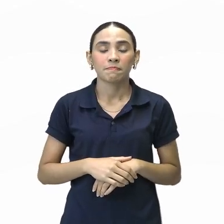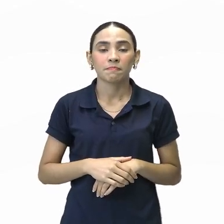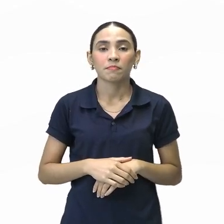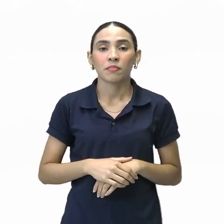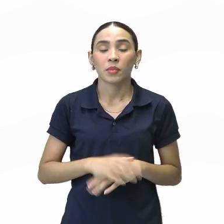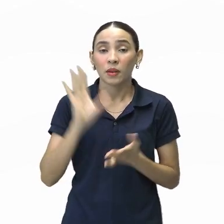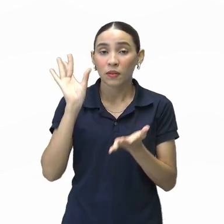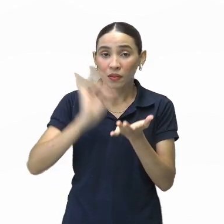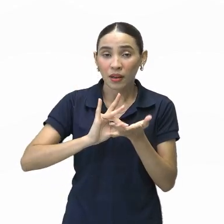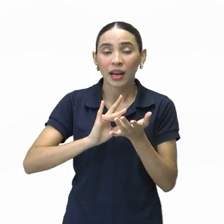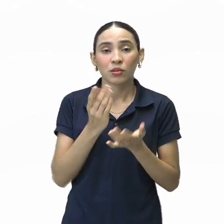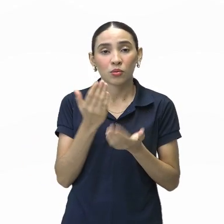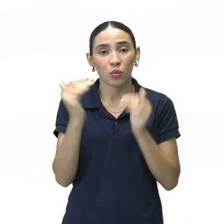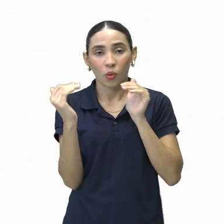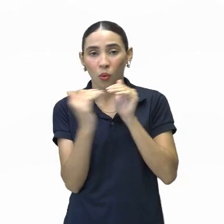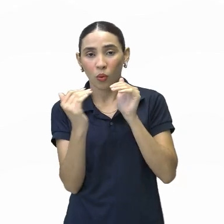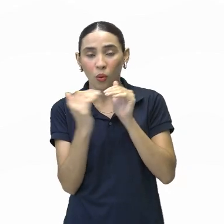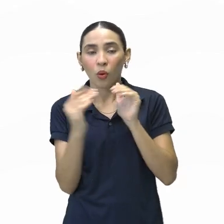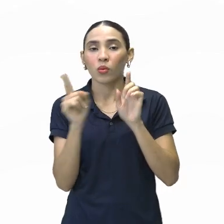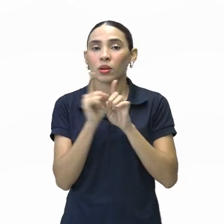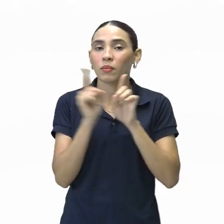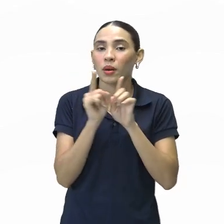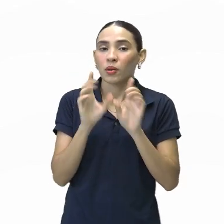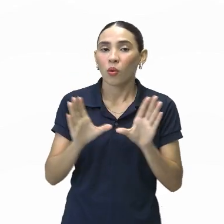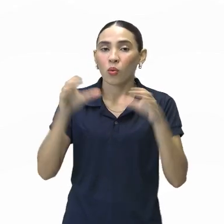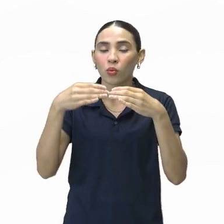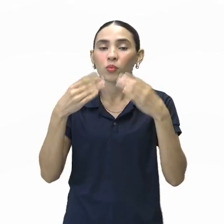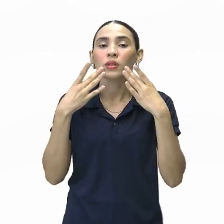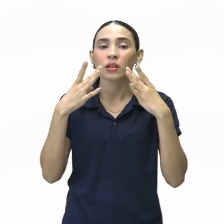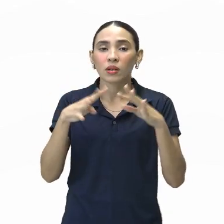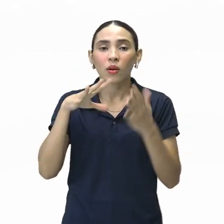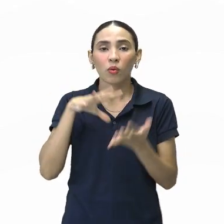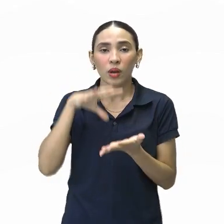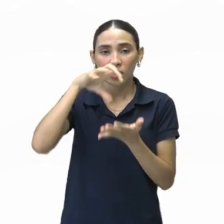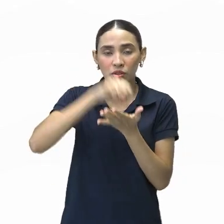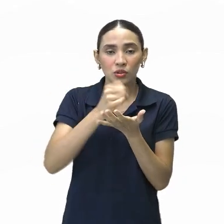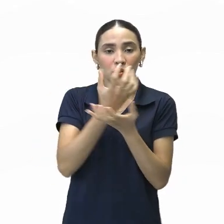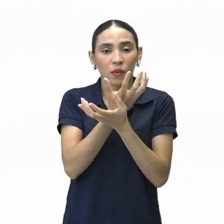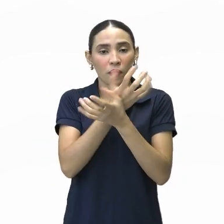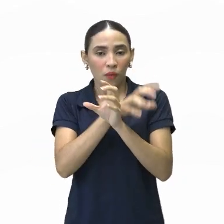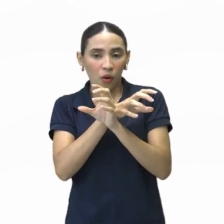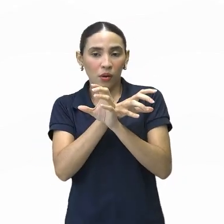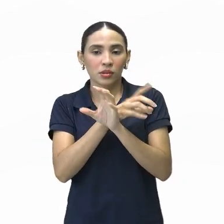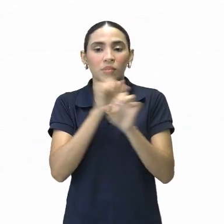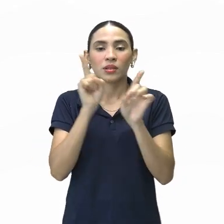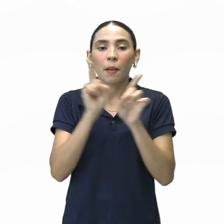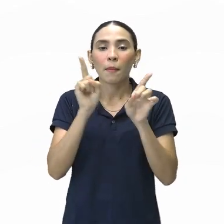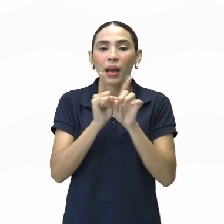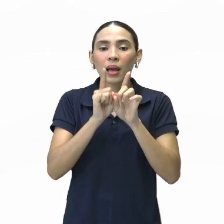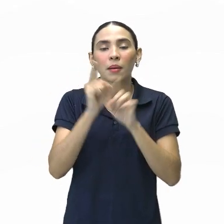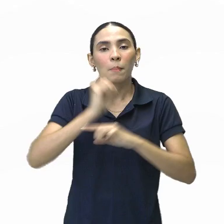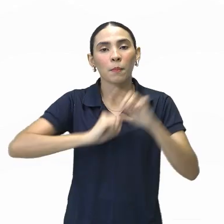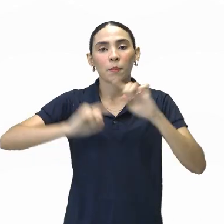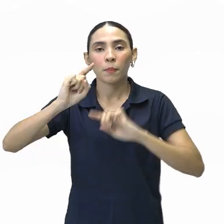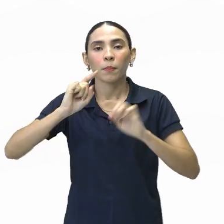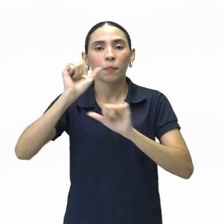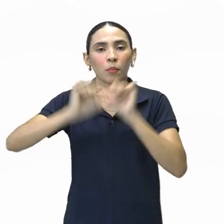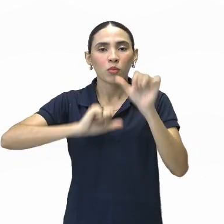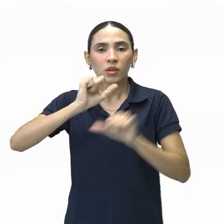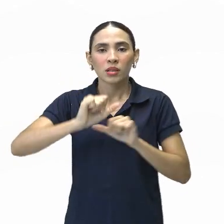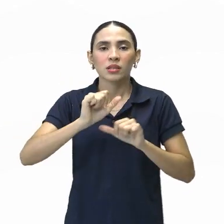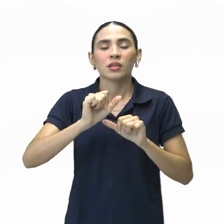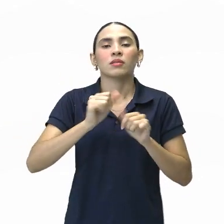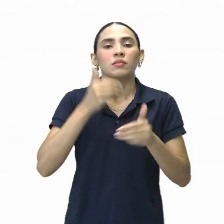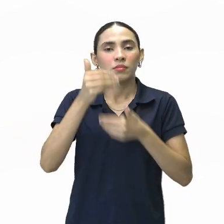que concordam aí com a seleção natural, o registro fóssil, mostrando mudanças